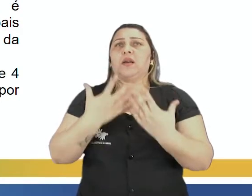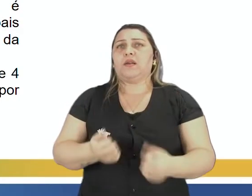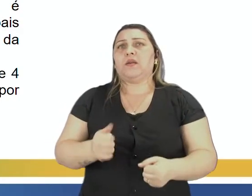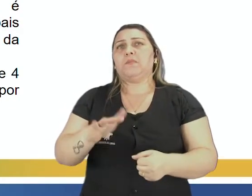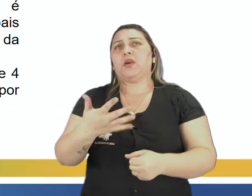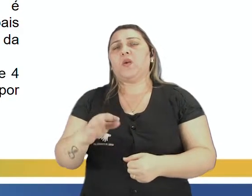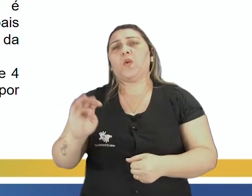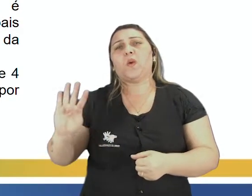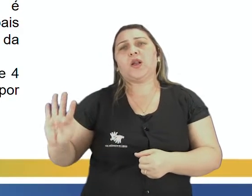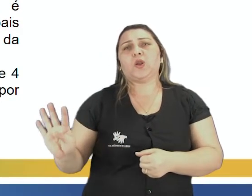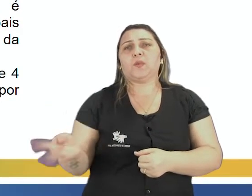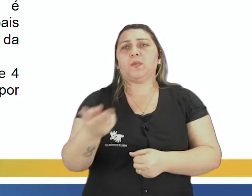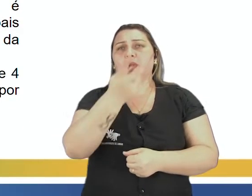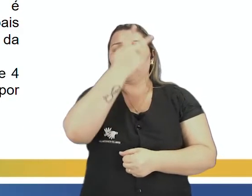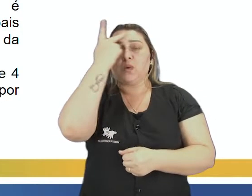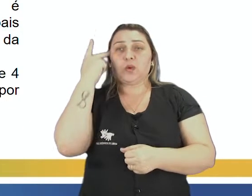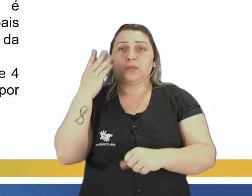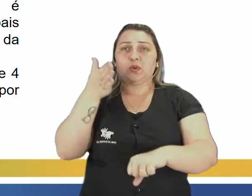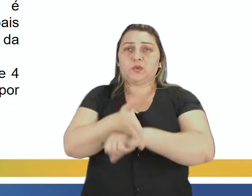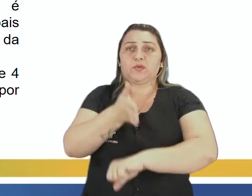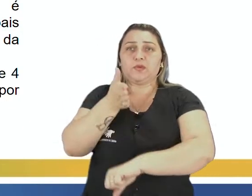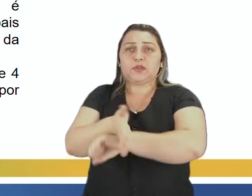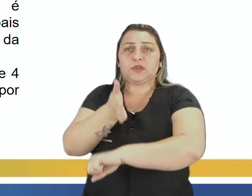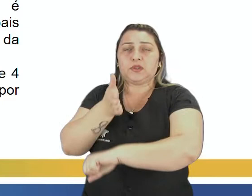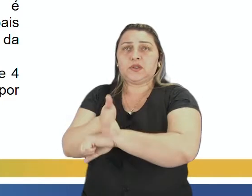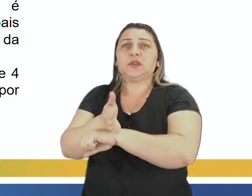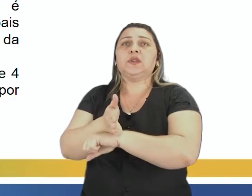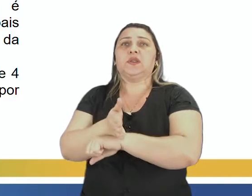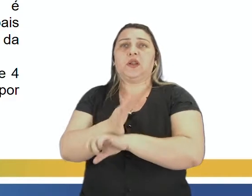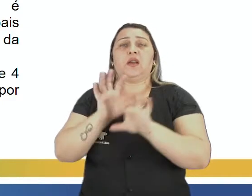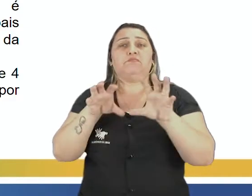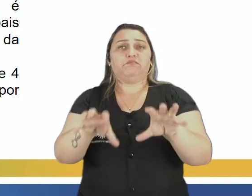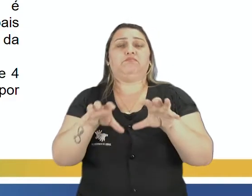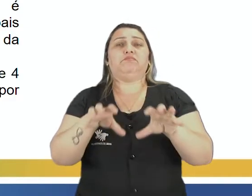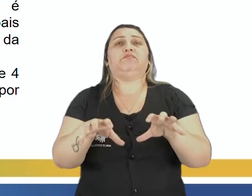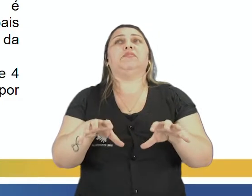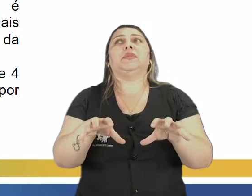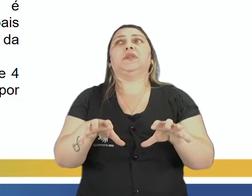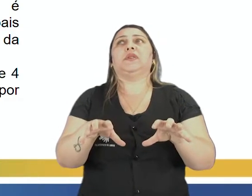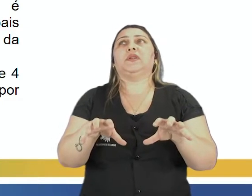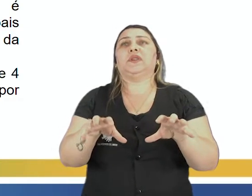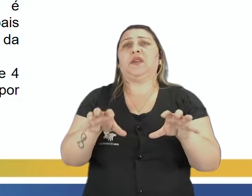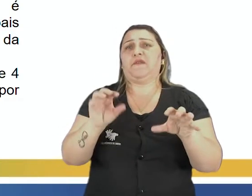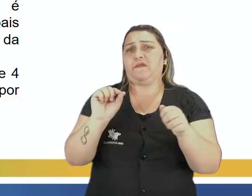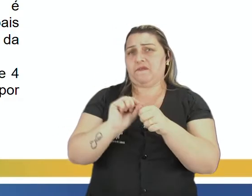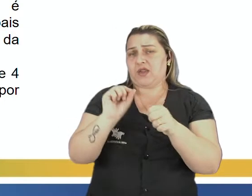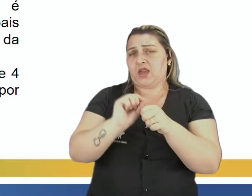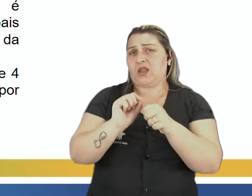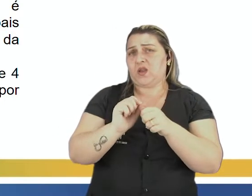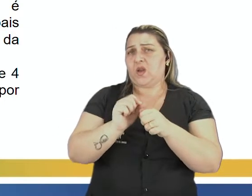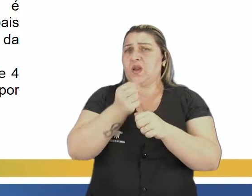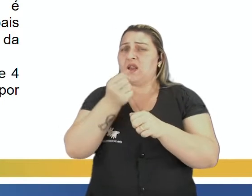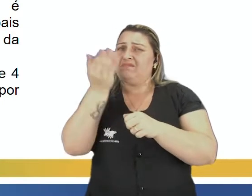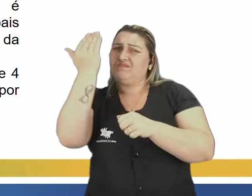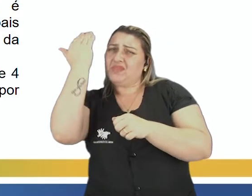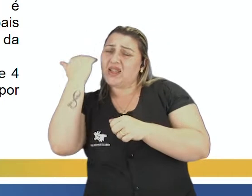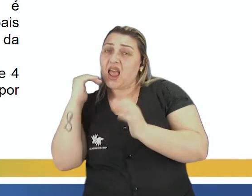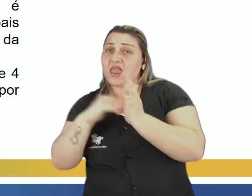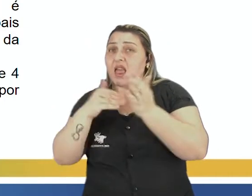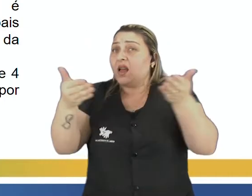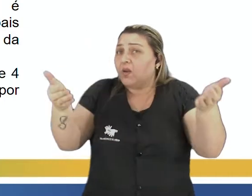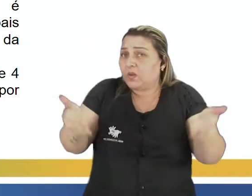de 4 milhões de visitantes. Então, assim, é algo que é construído antigamente, que